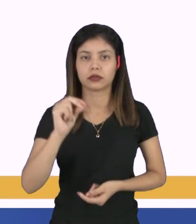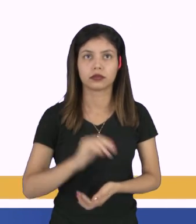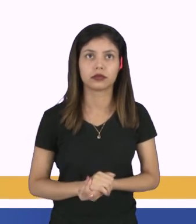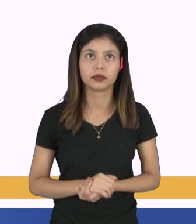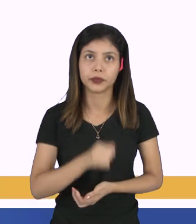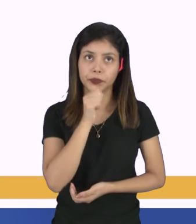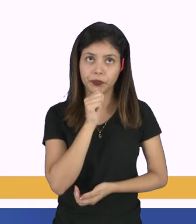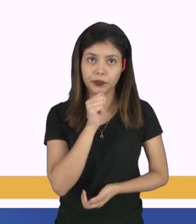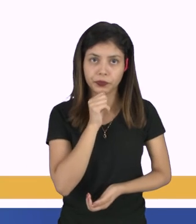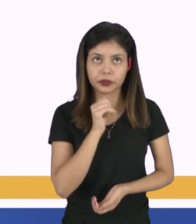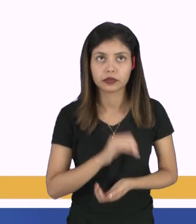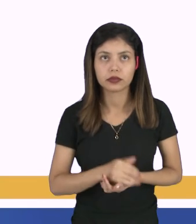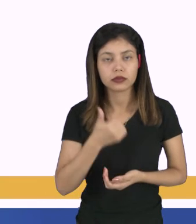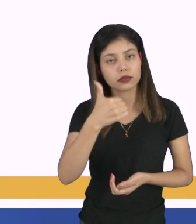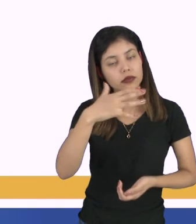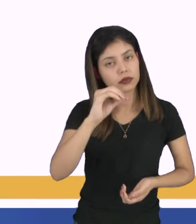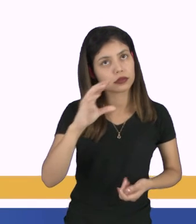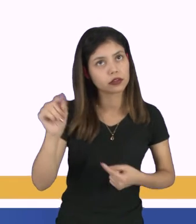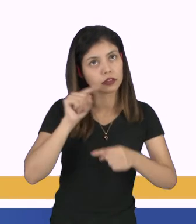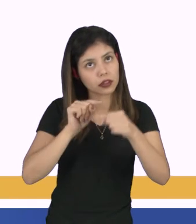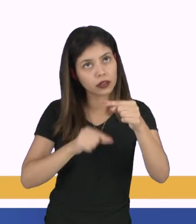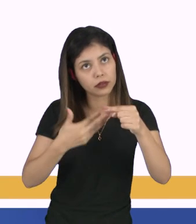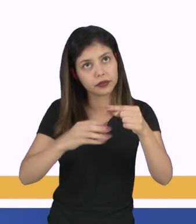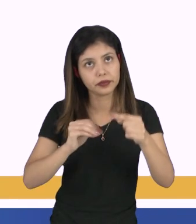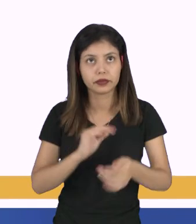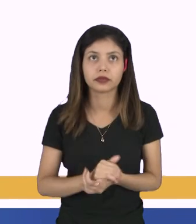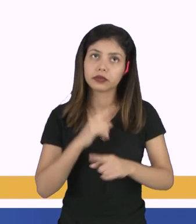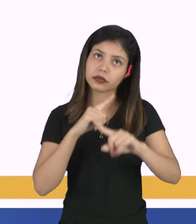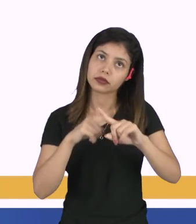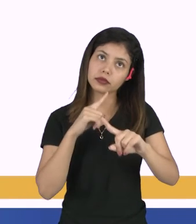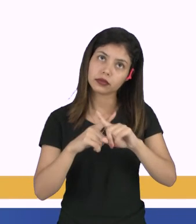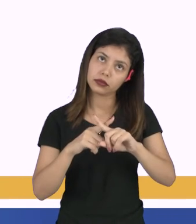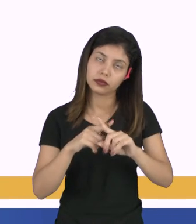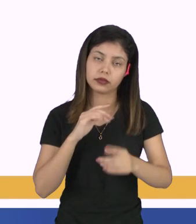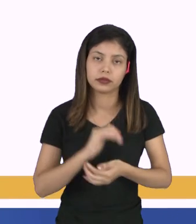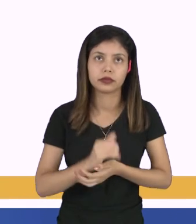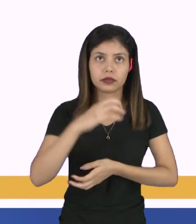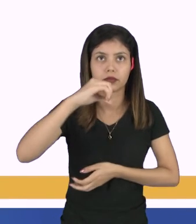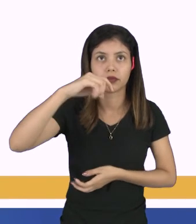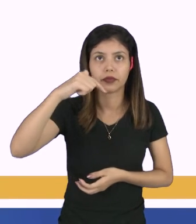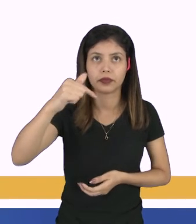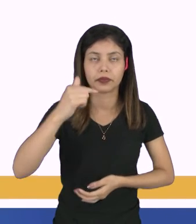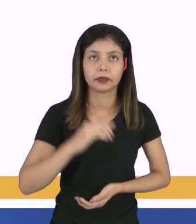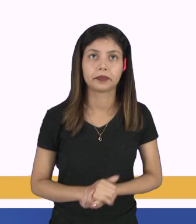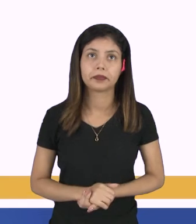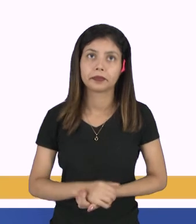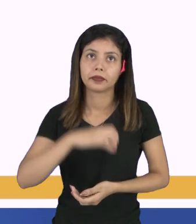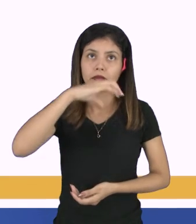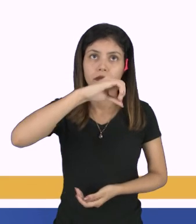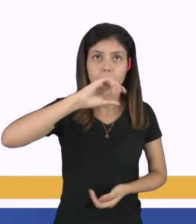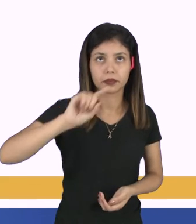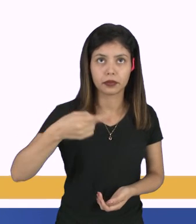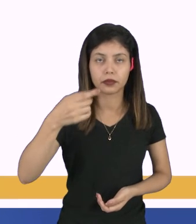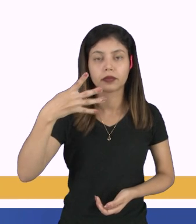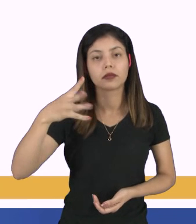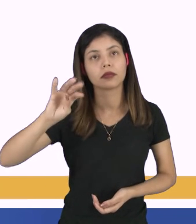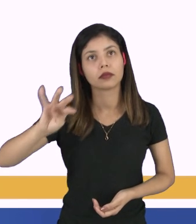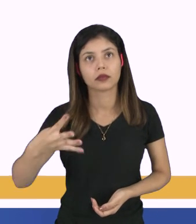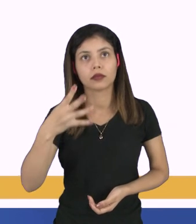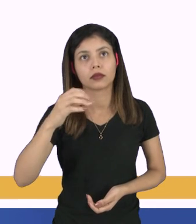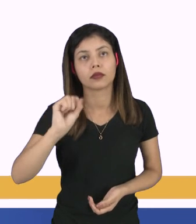4.850. Ou ainda, 100 dividido para 2 dá 50, 50 multiplicado por 97 também